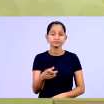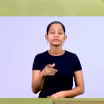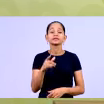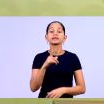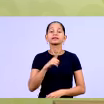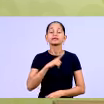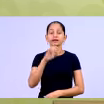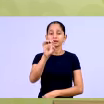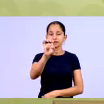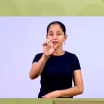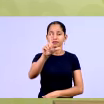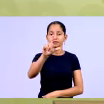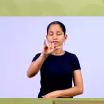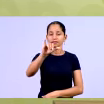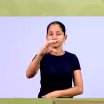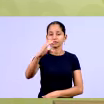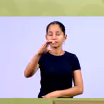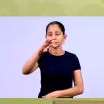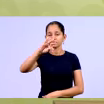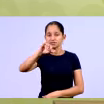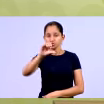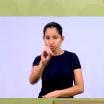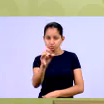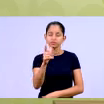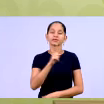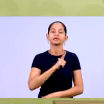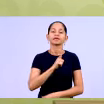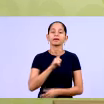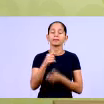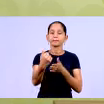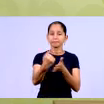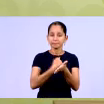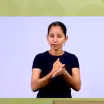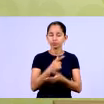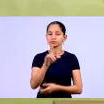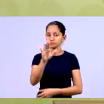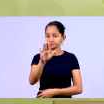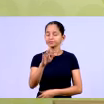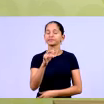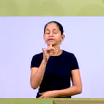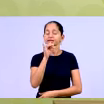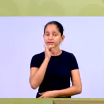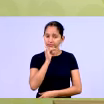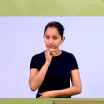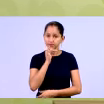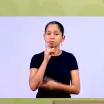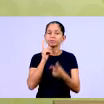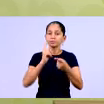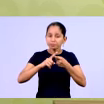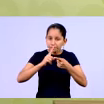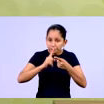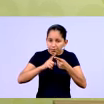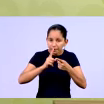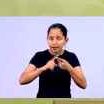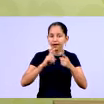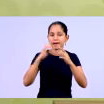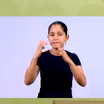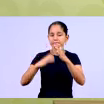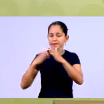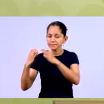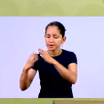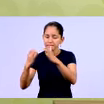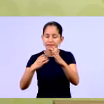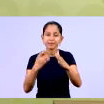Elício, ele faz a seguinte pergunta: por que o mercado, as empresas públicas, né, os